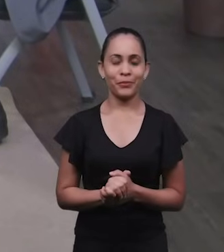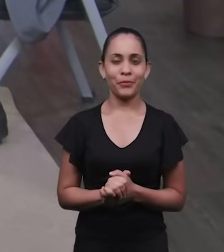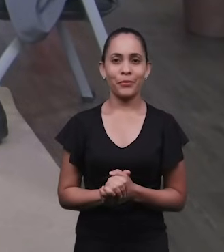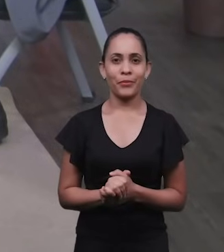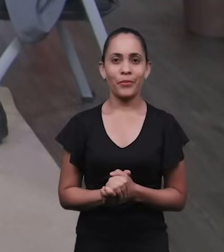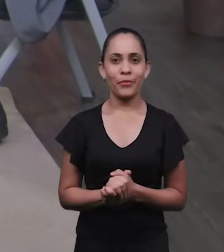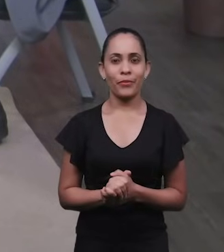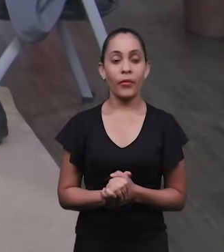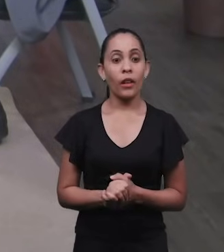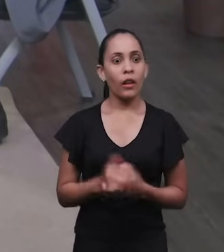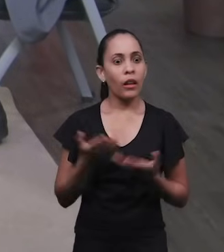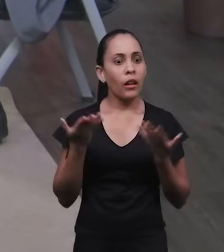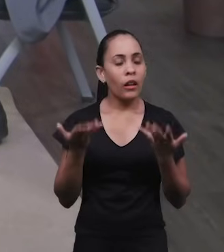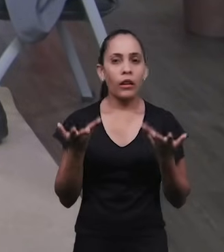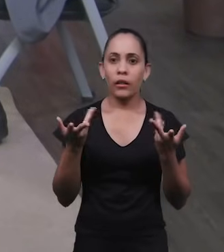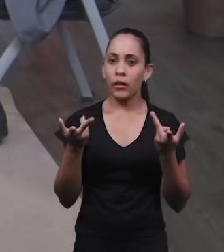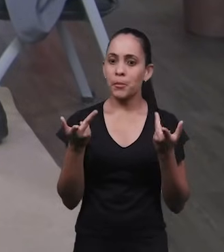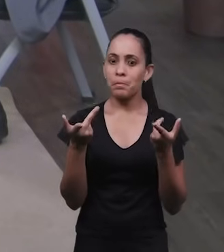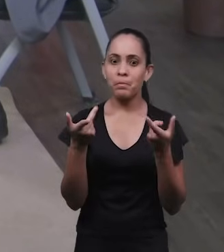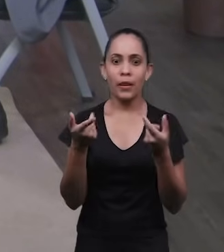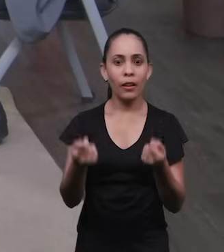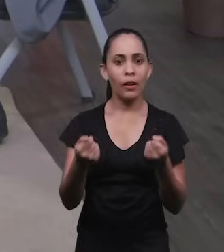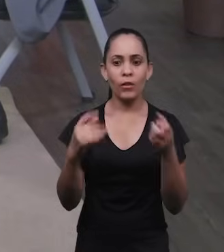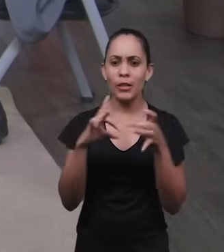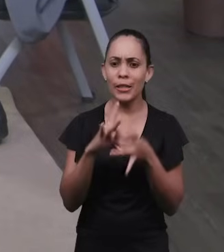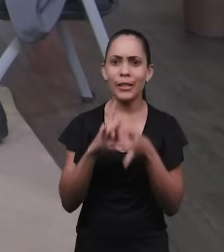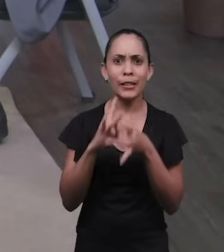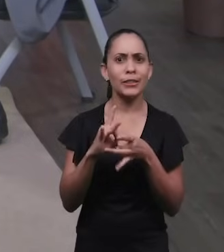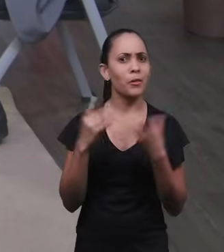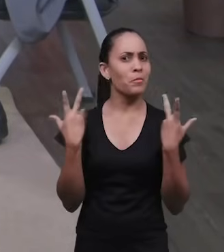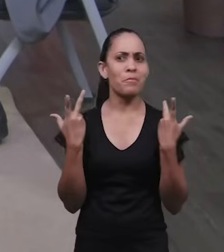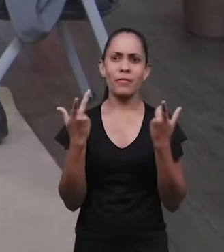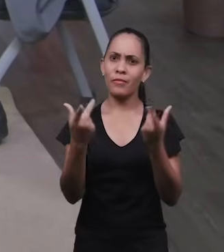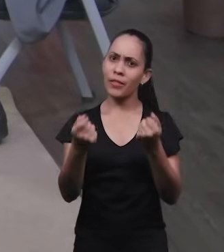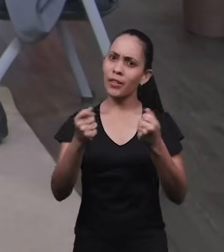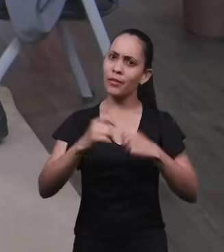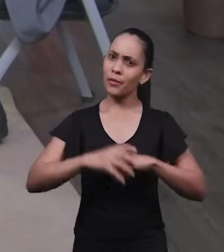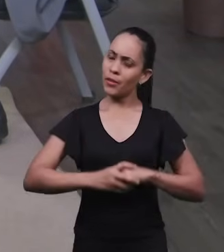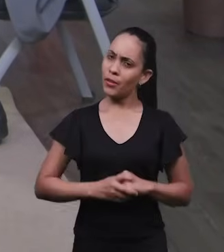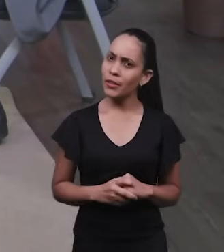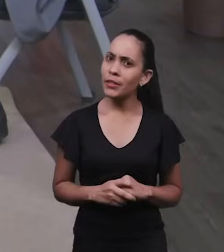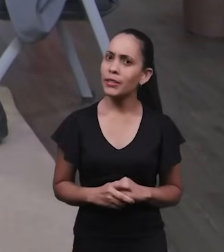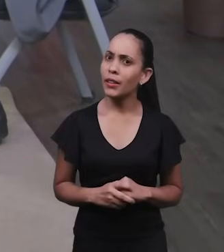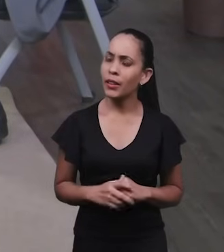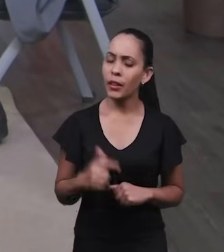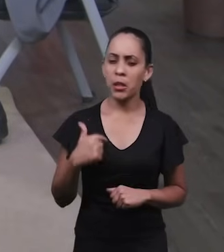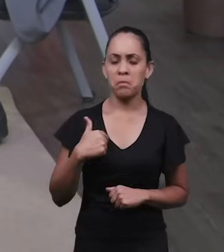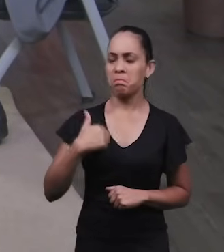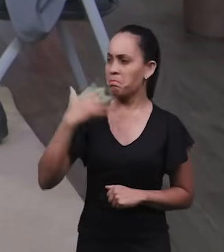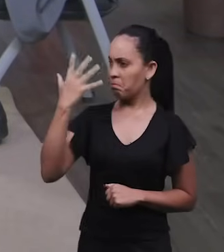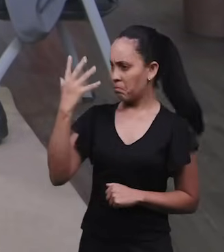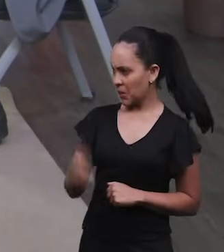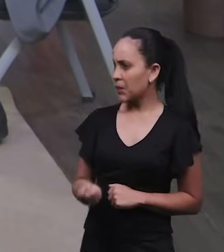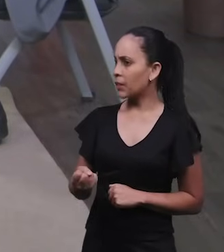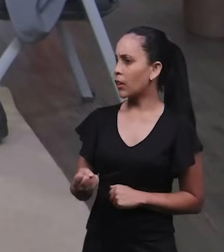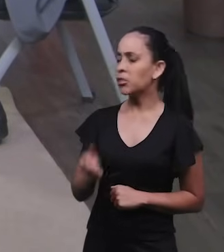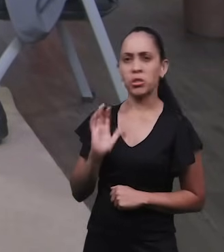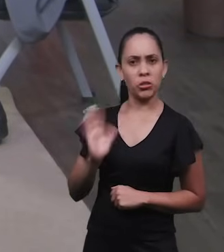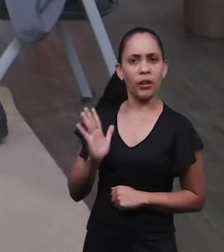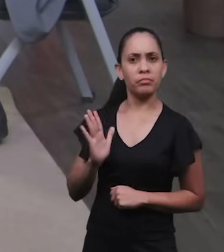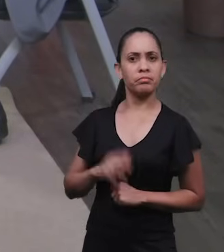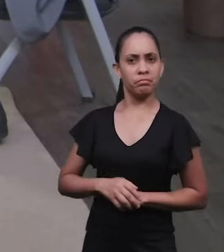Né? Olha, que conexão é aquela? Que coisa maravilhosa! Olha, estou definido,